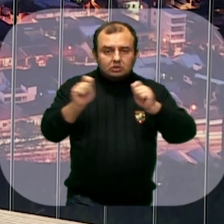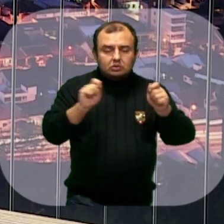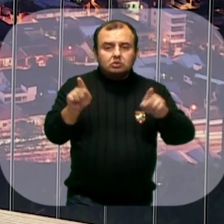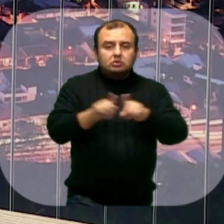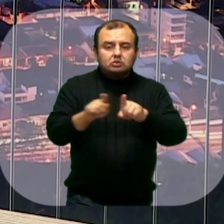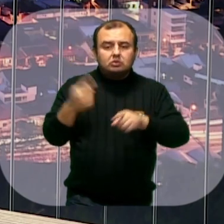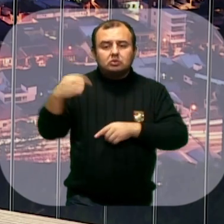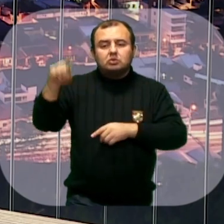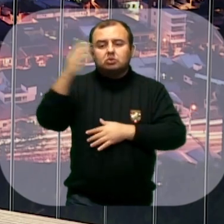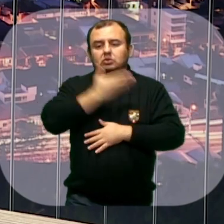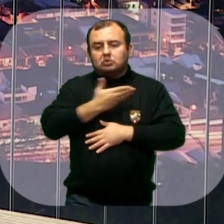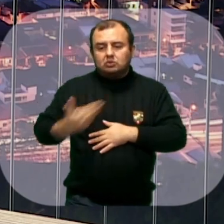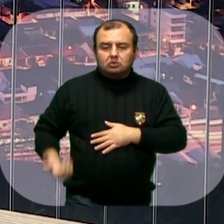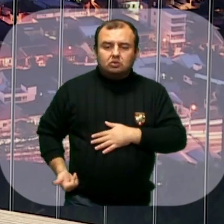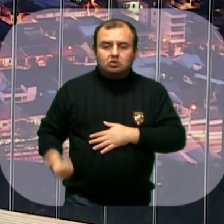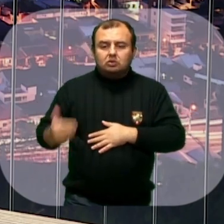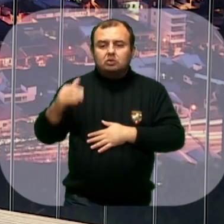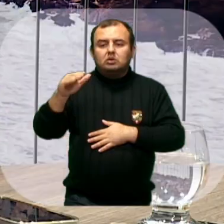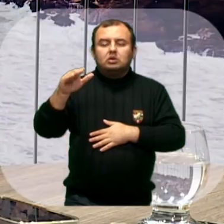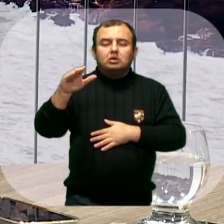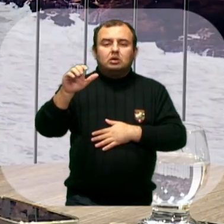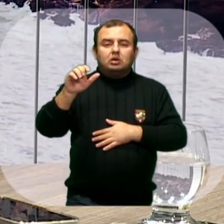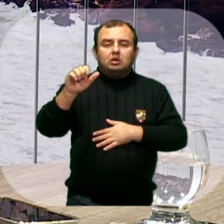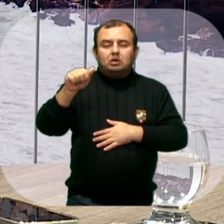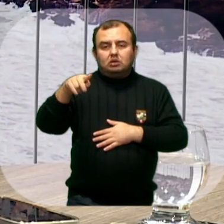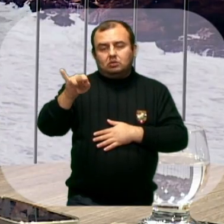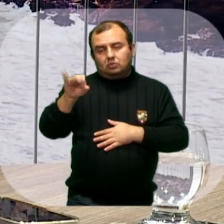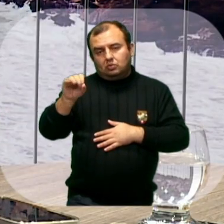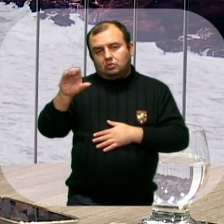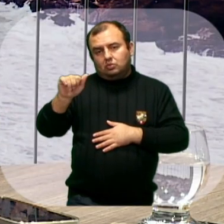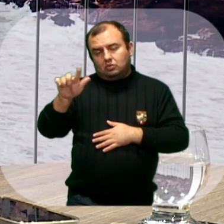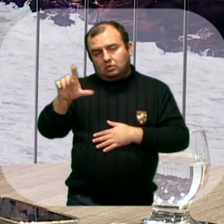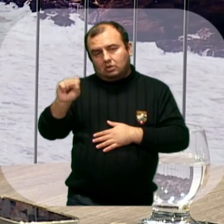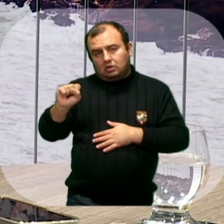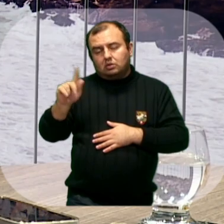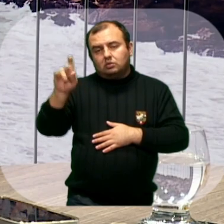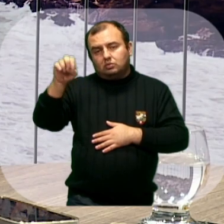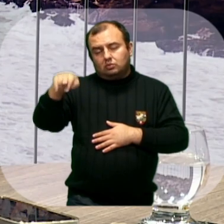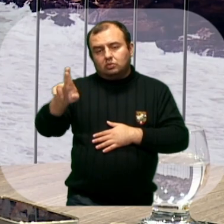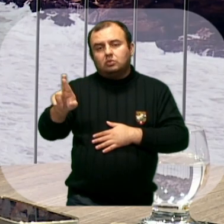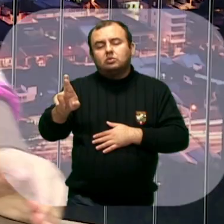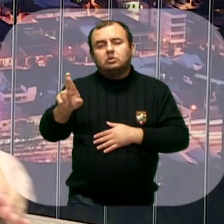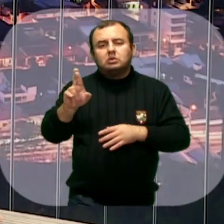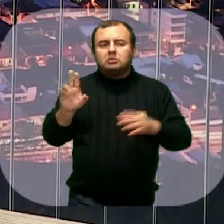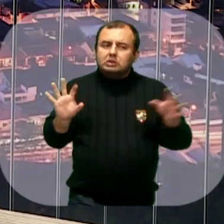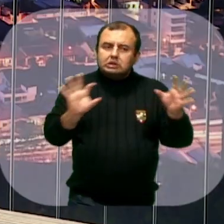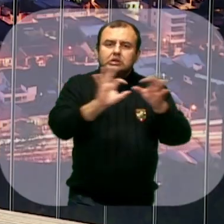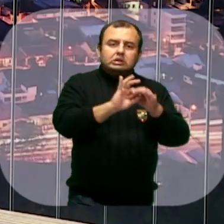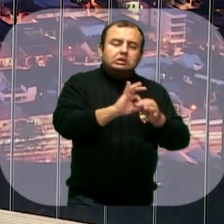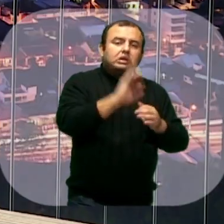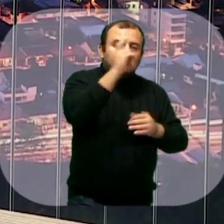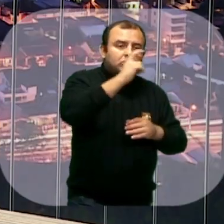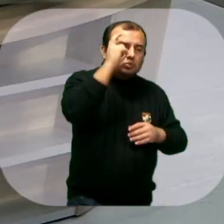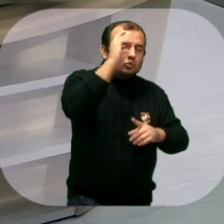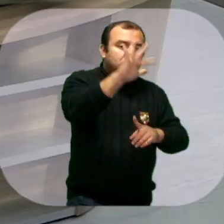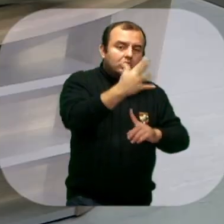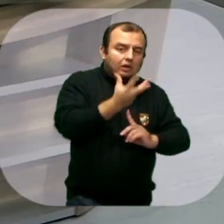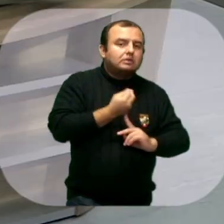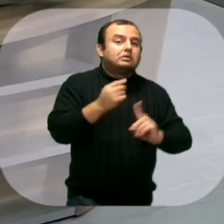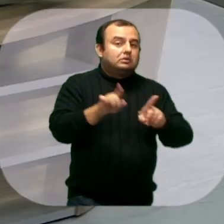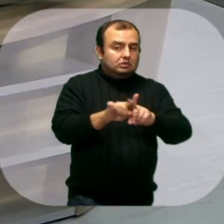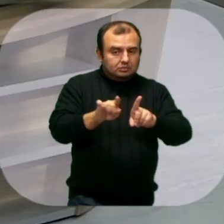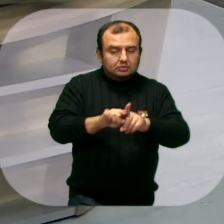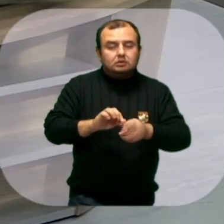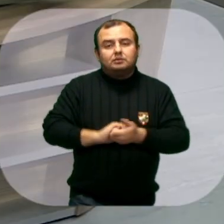do antigo governador Antônio Carlos Conde Reis, que também era uma figura muito ligada à cultura, às artes, né?